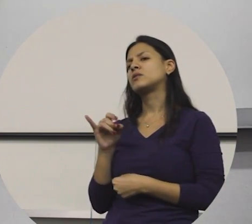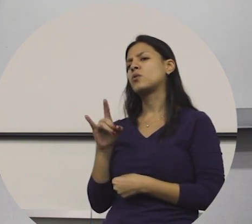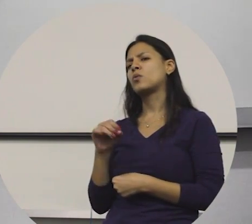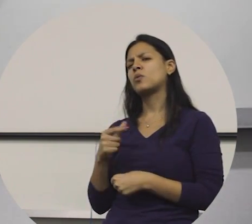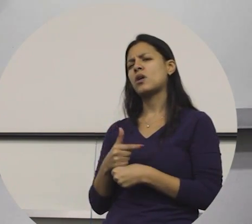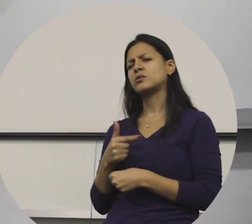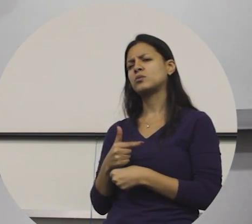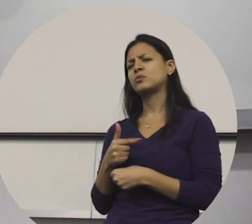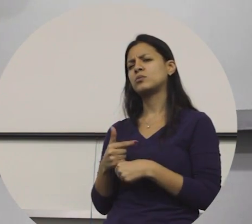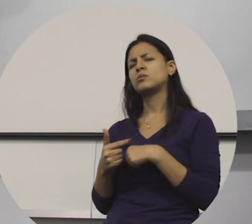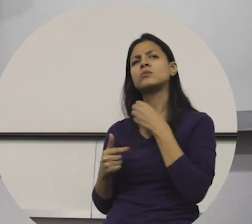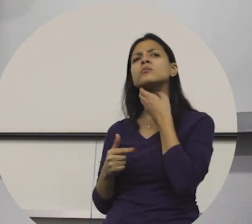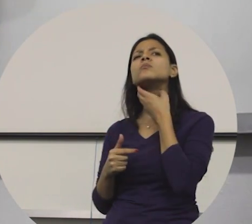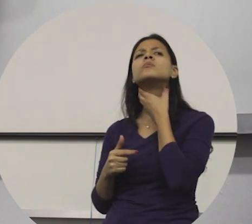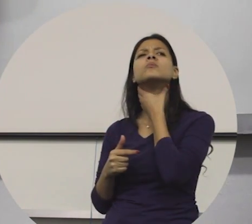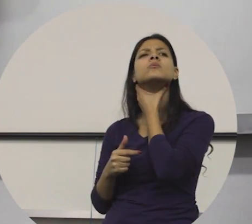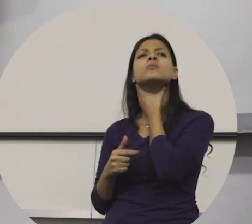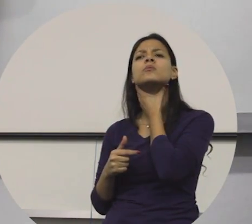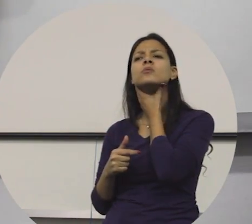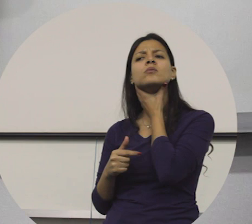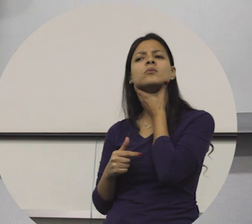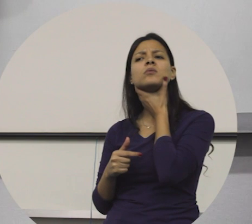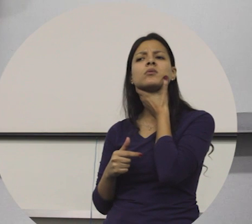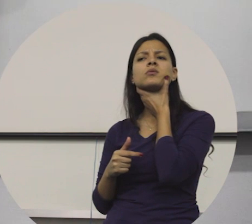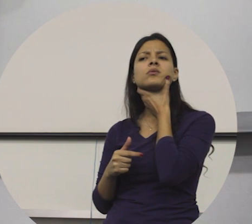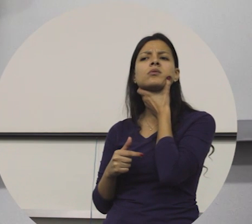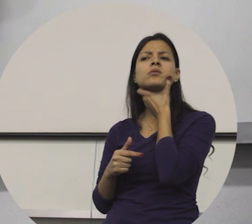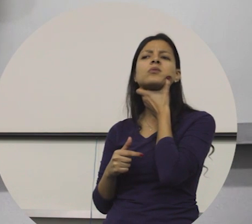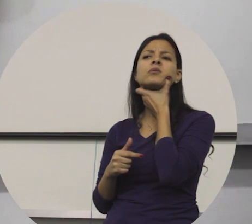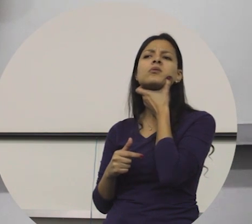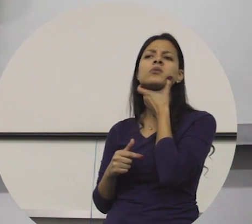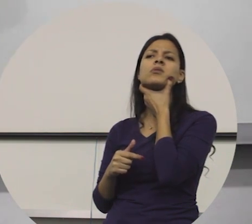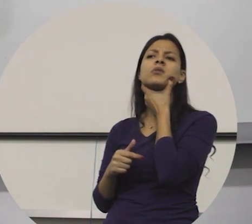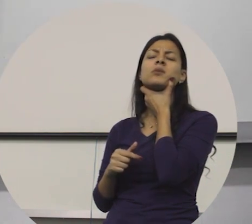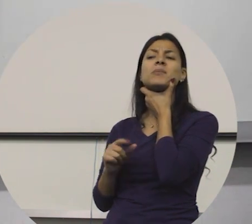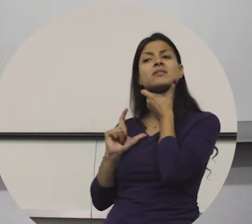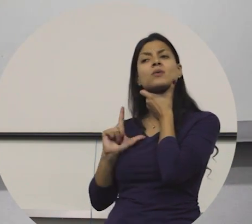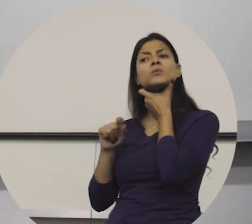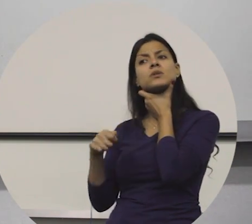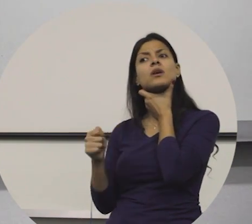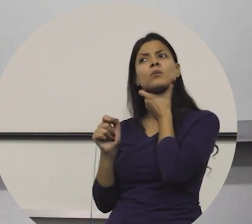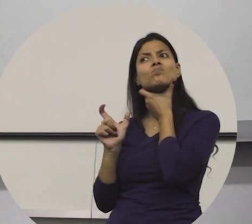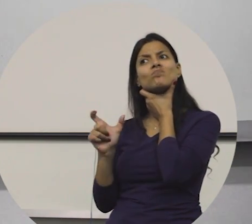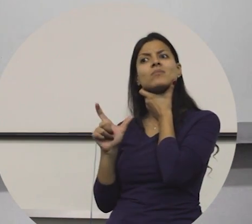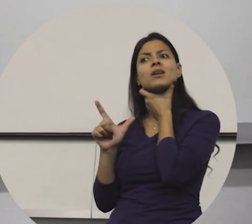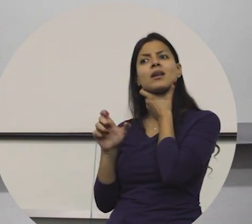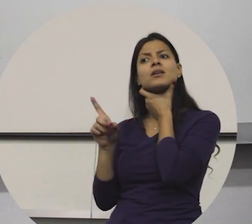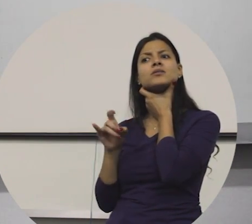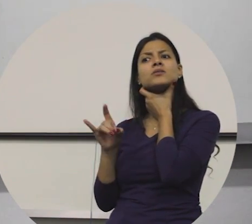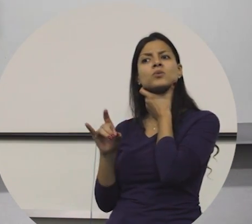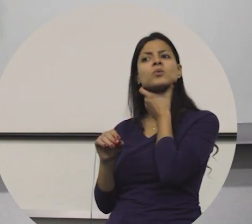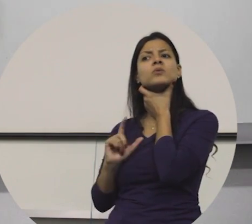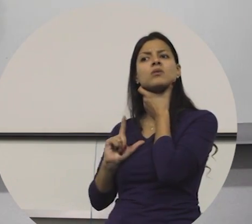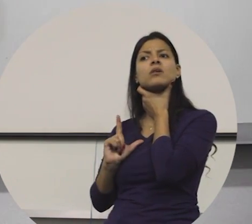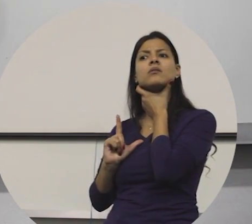Aqui eu vou colocar fonológico, mesmo para ficar geral. Fonológico e